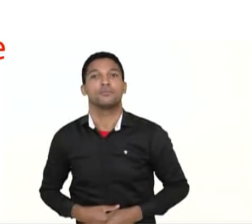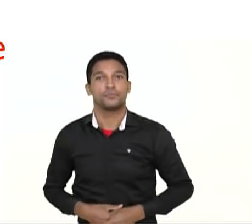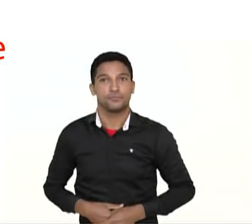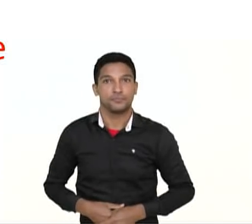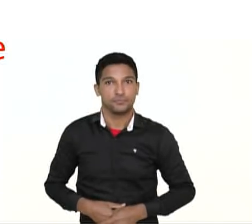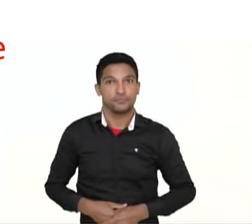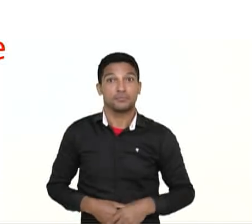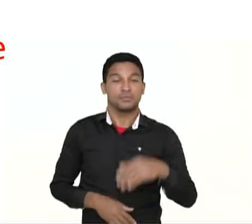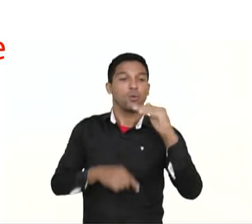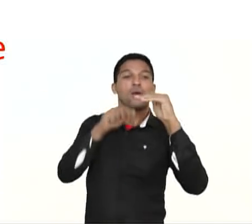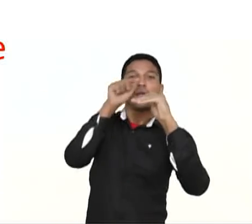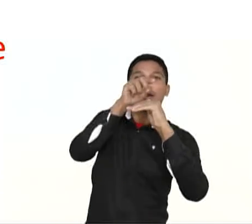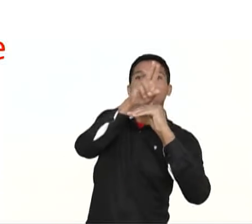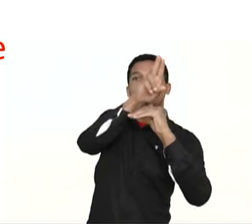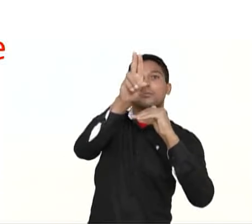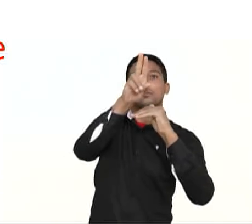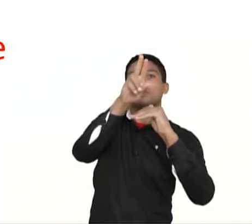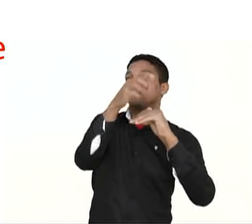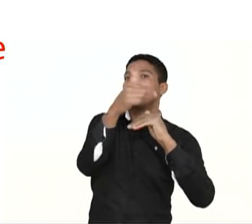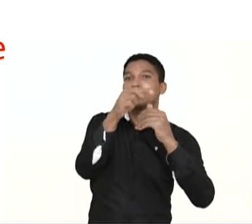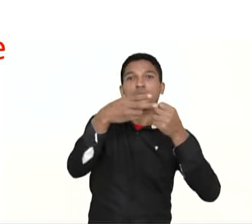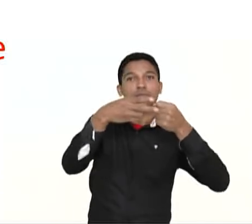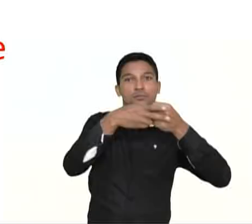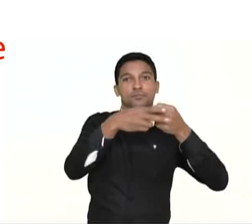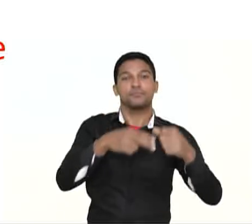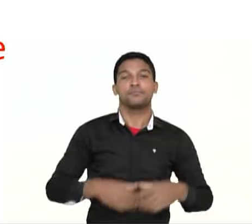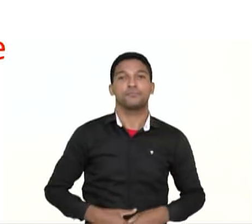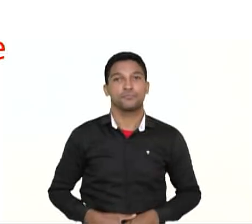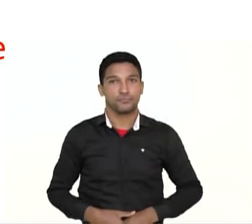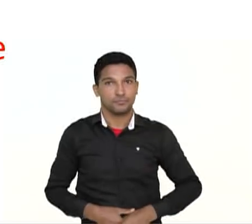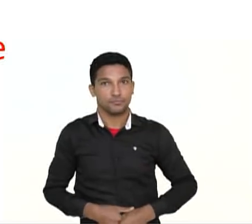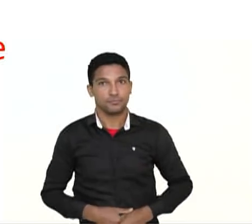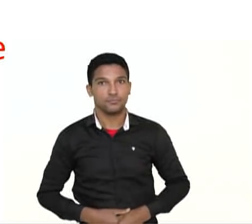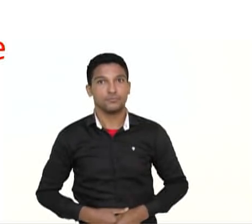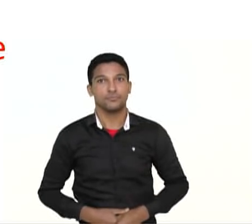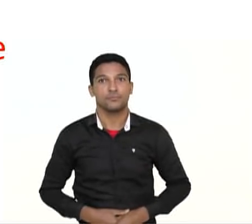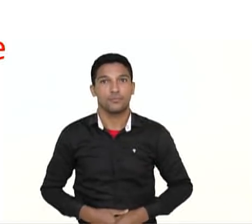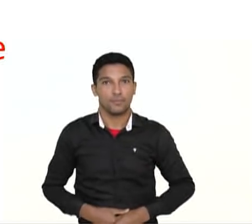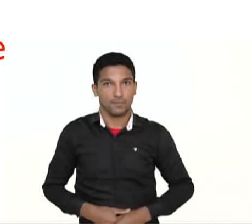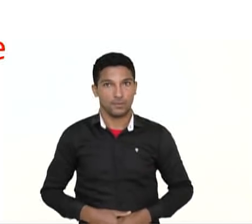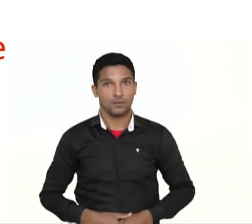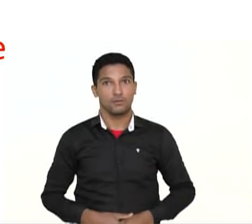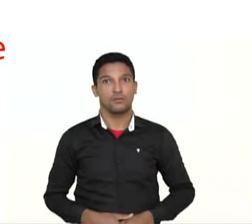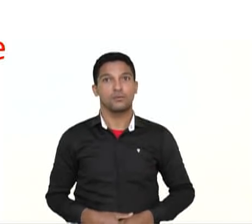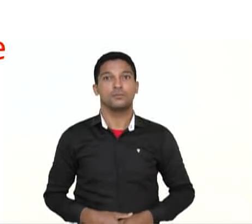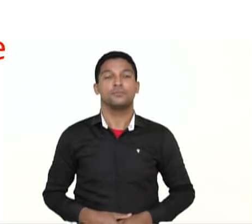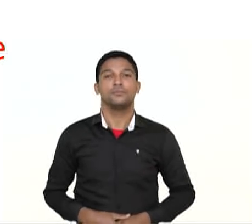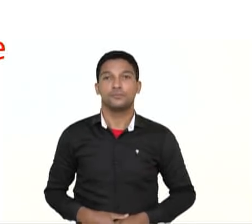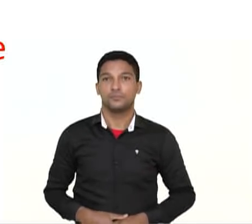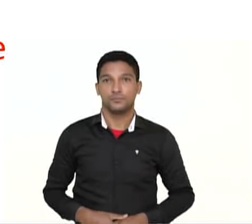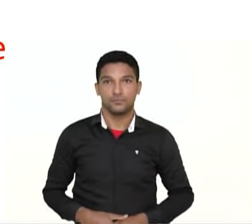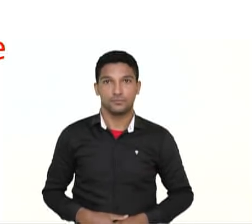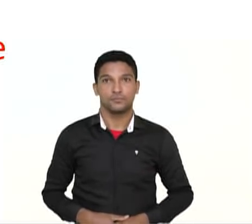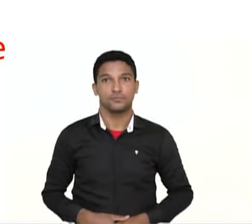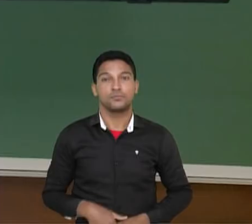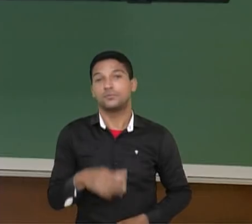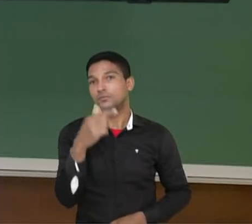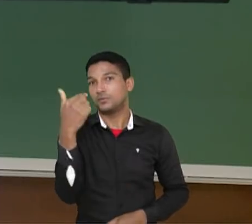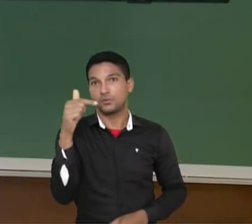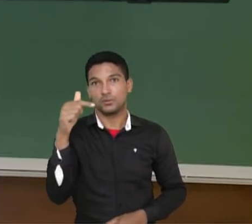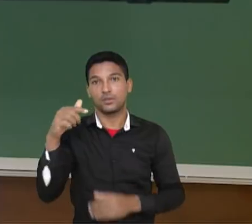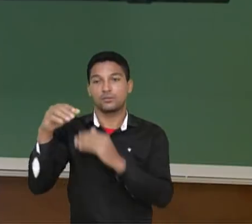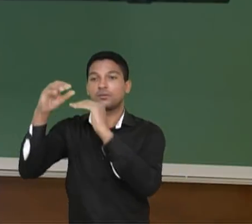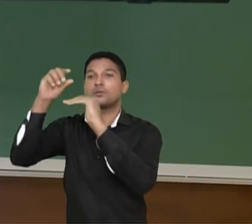possui verbo. Sendo uma oração, ela seria um período. Neste caso, nós não temos nem oração e